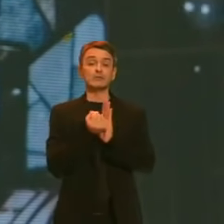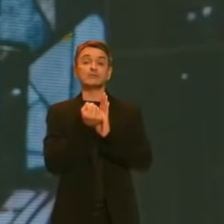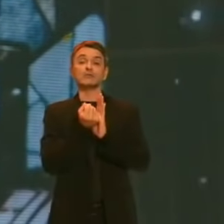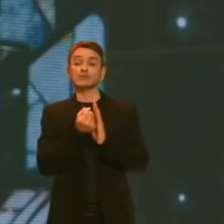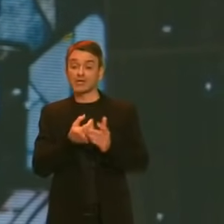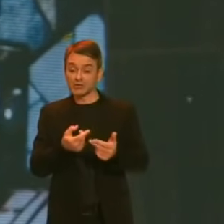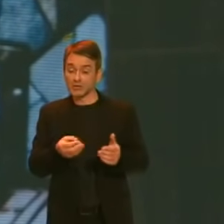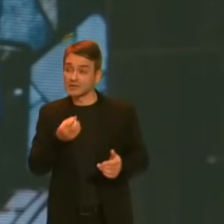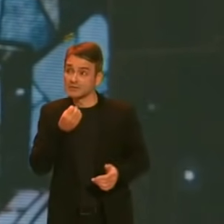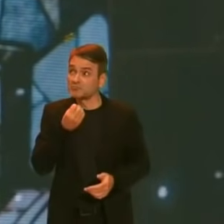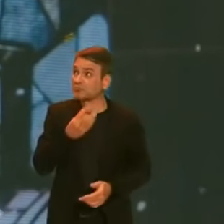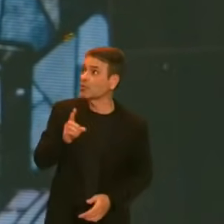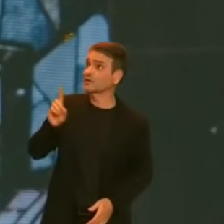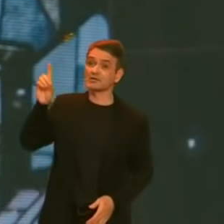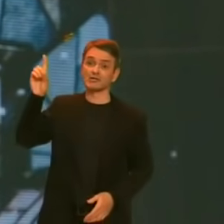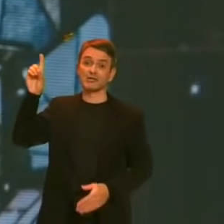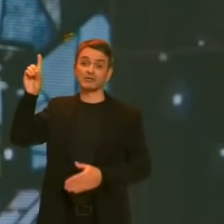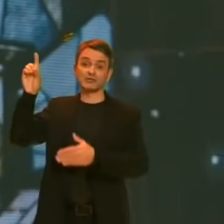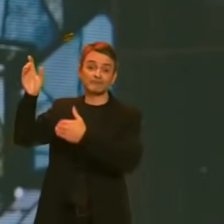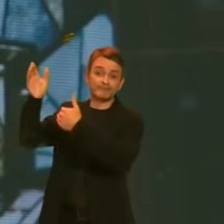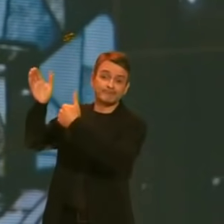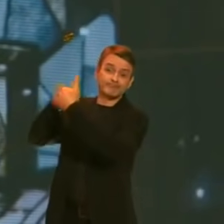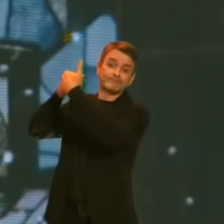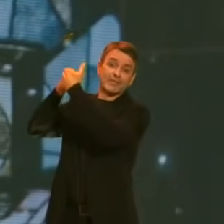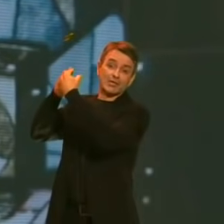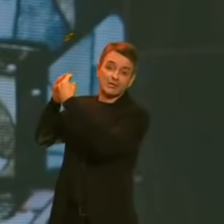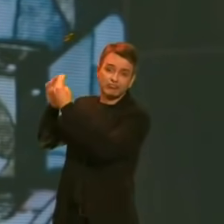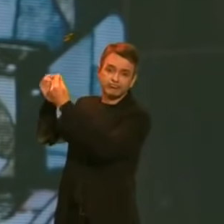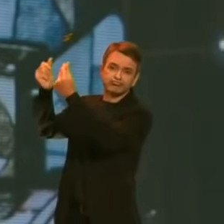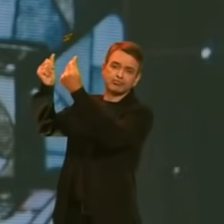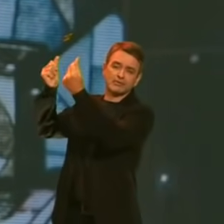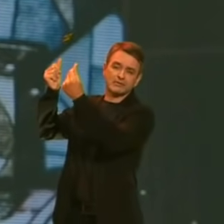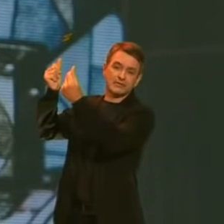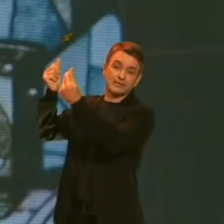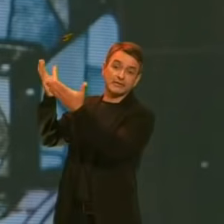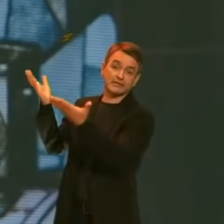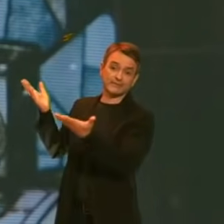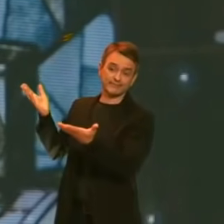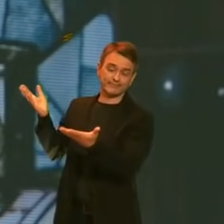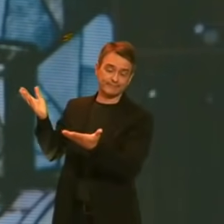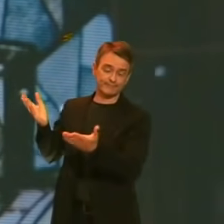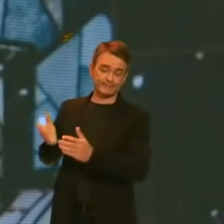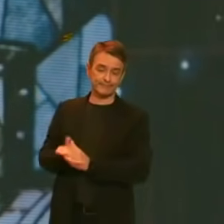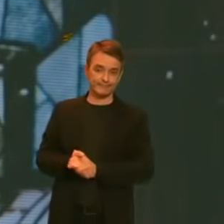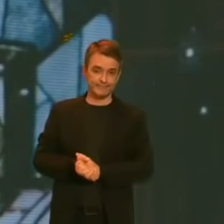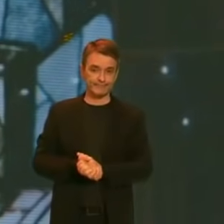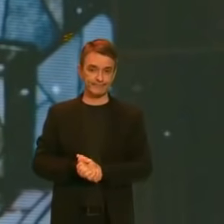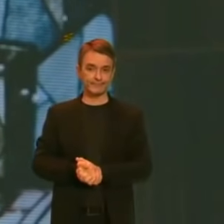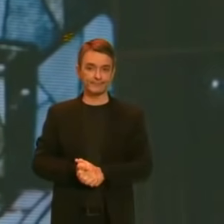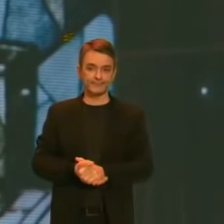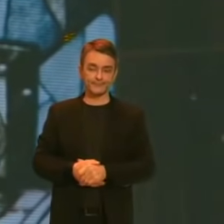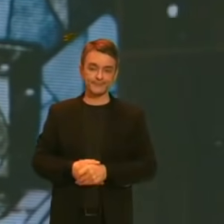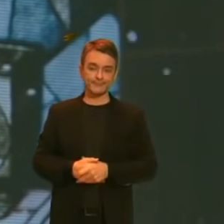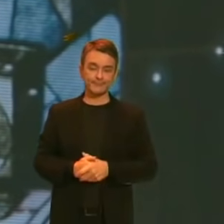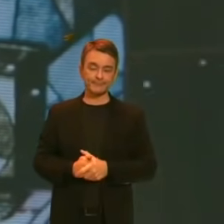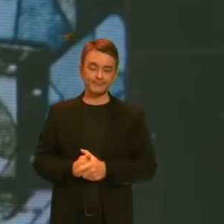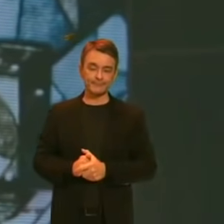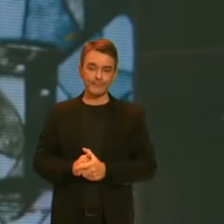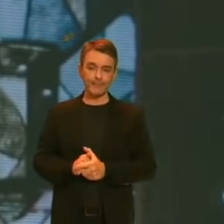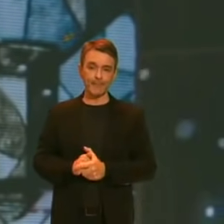Deus são encobertos e desaparecem à primeira vista. E ao